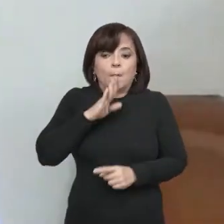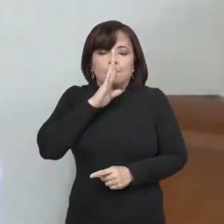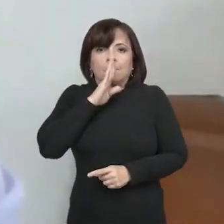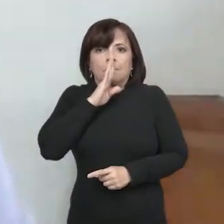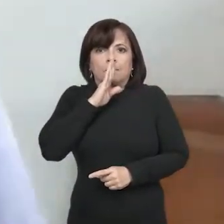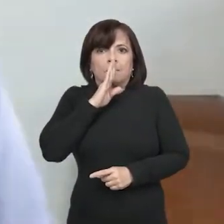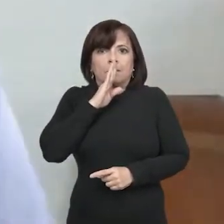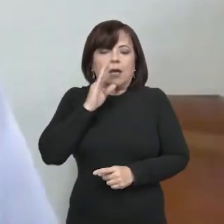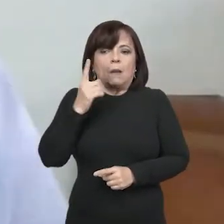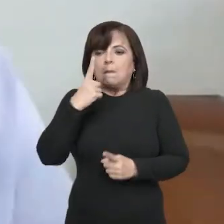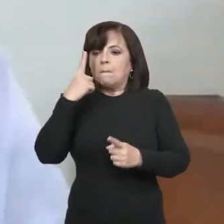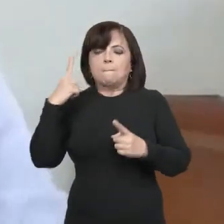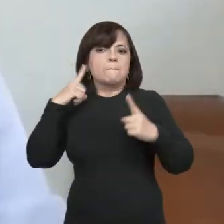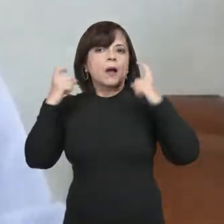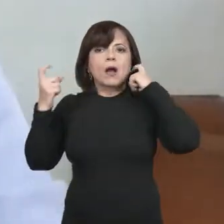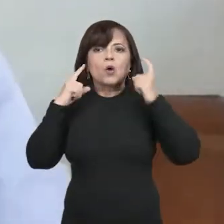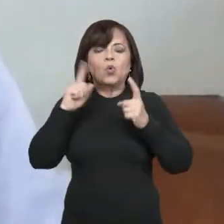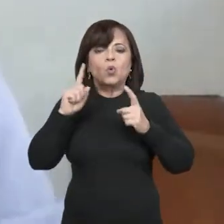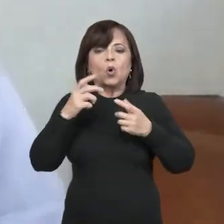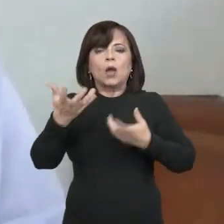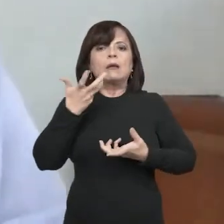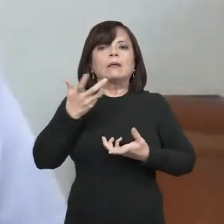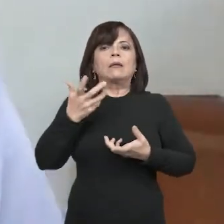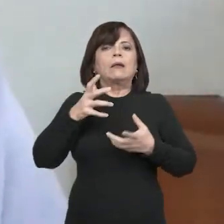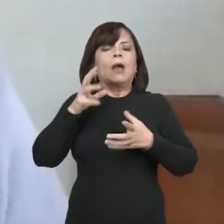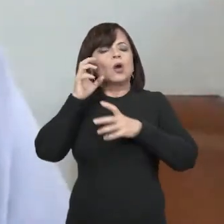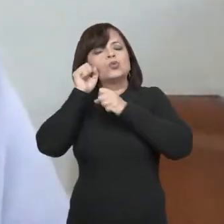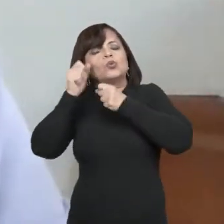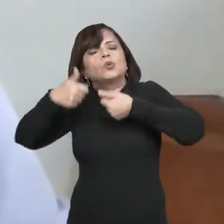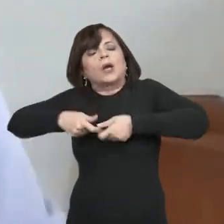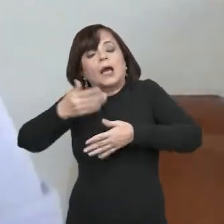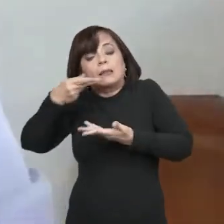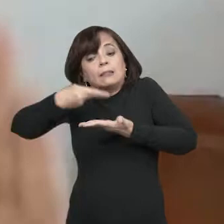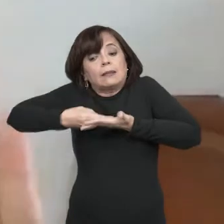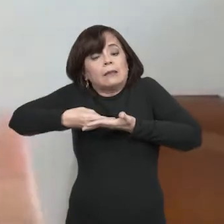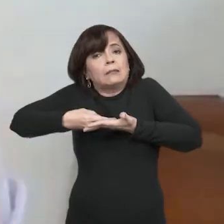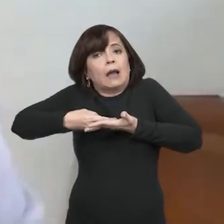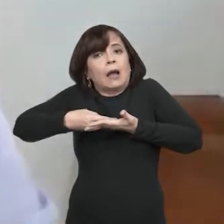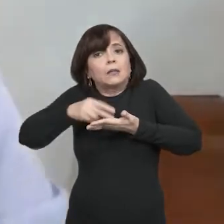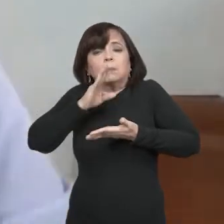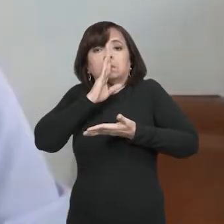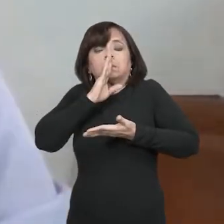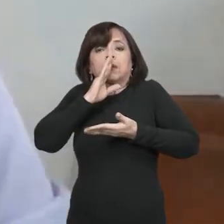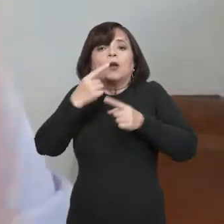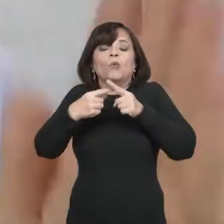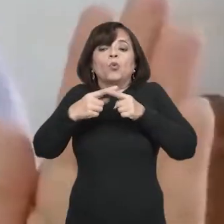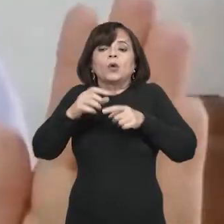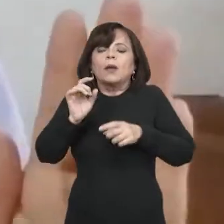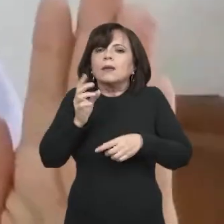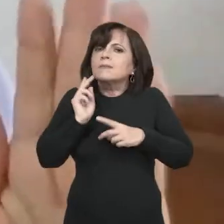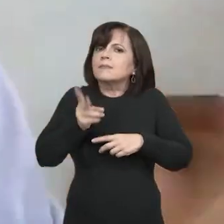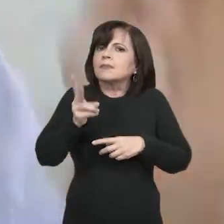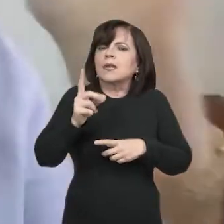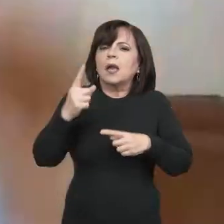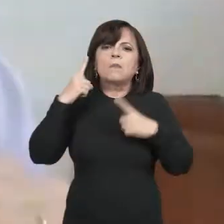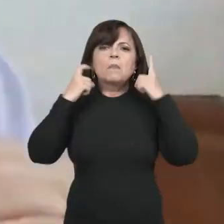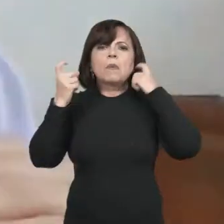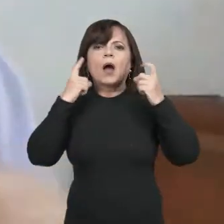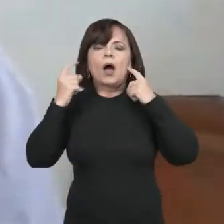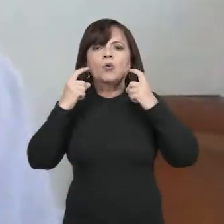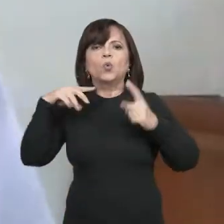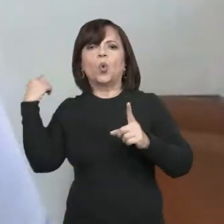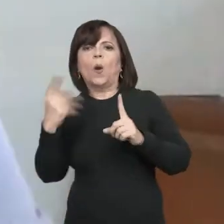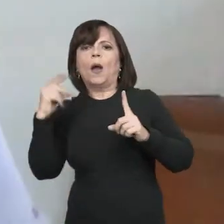você não pode fazer barulho. Elas queriam que a menina ficasse deitada o dia inteiro dentro do quarto, sem fazer nenhum barulho, porque a cada barulho que ela fazia,